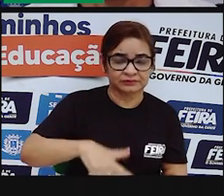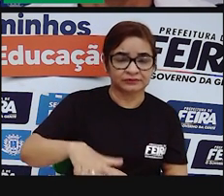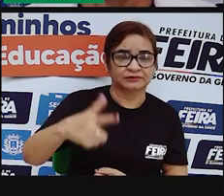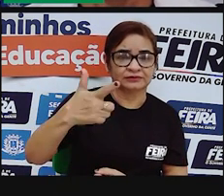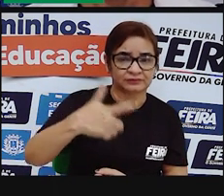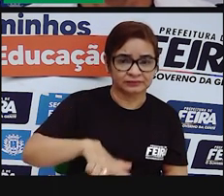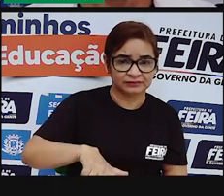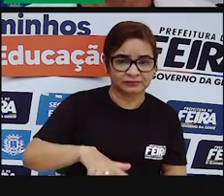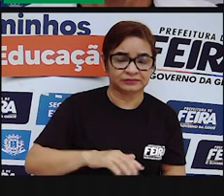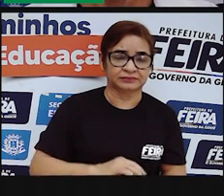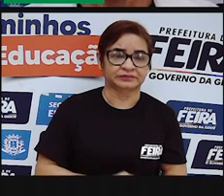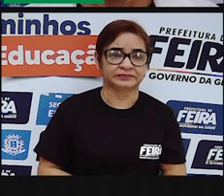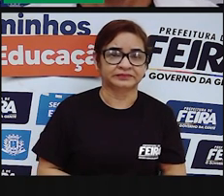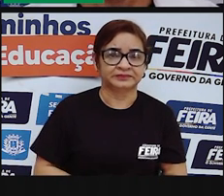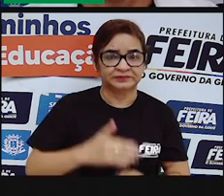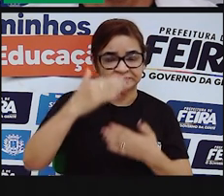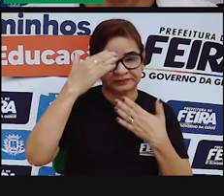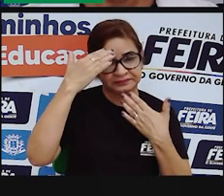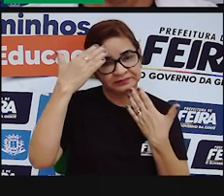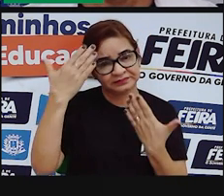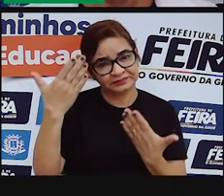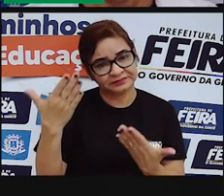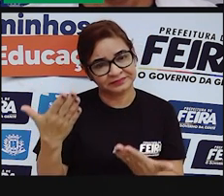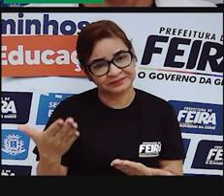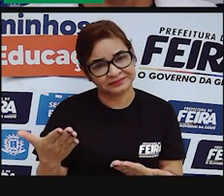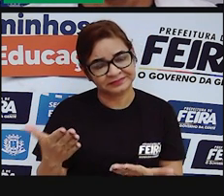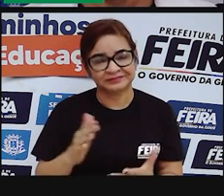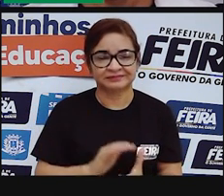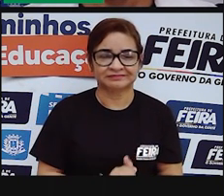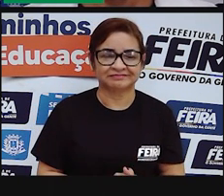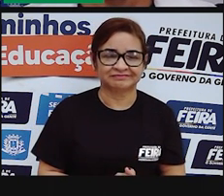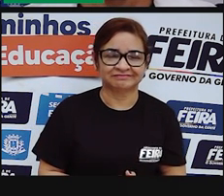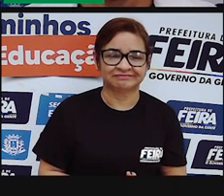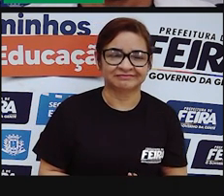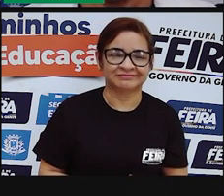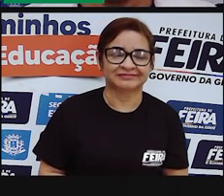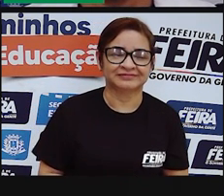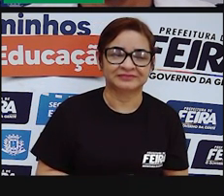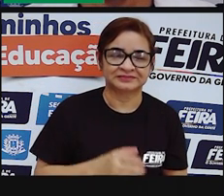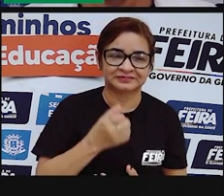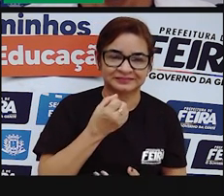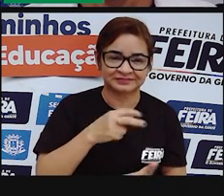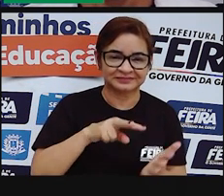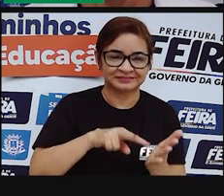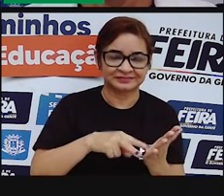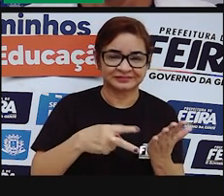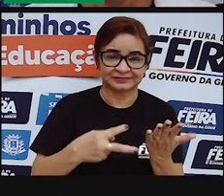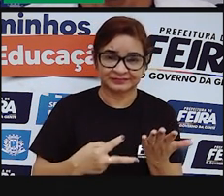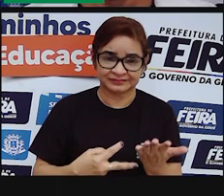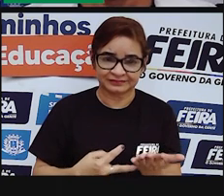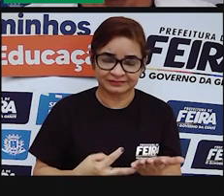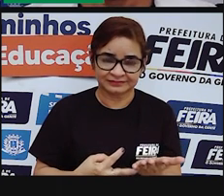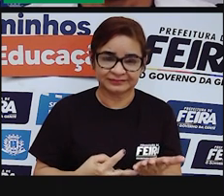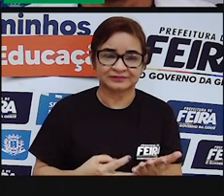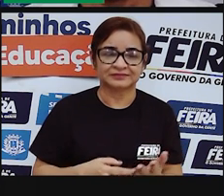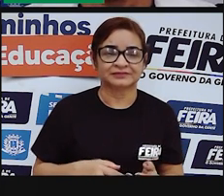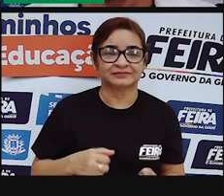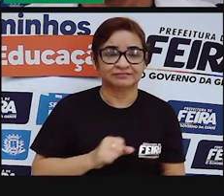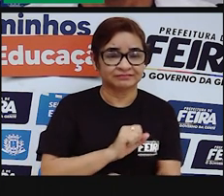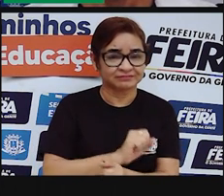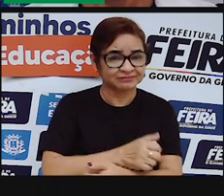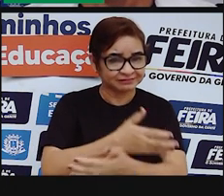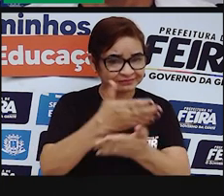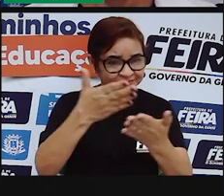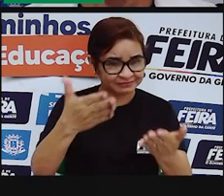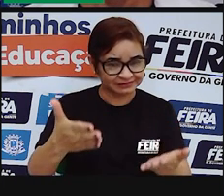Ok? Então, gente, mais uma vez, concluímos aqui as figuras de linguagem. Espero vocês na próxima